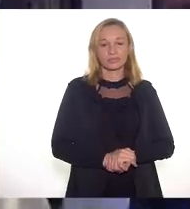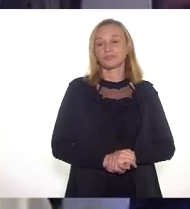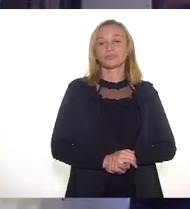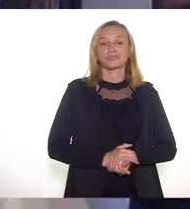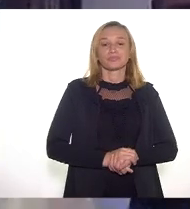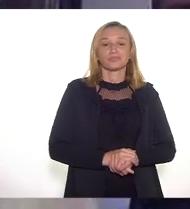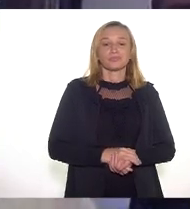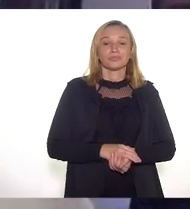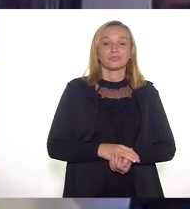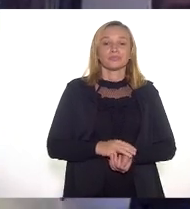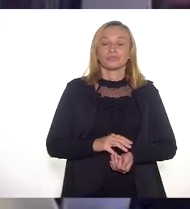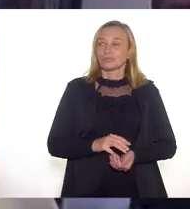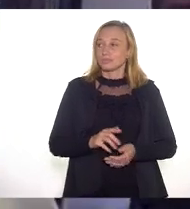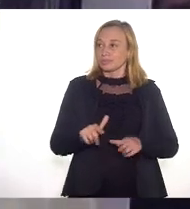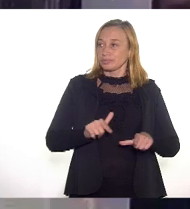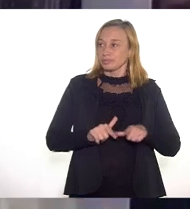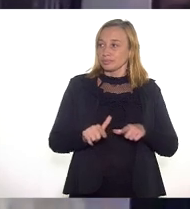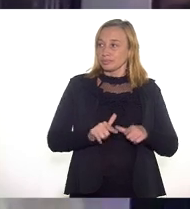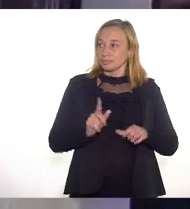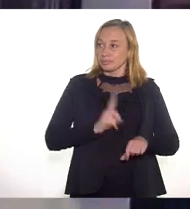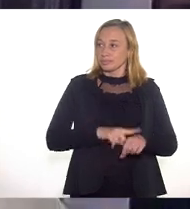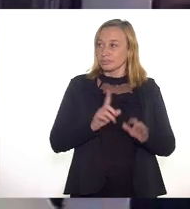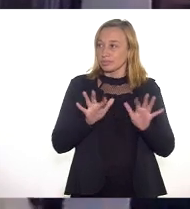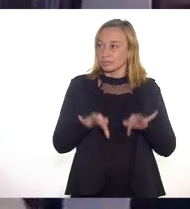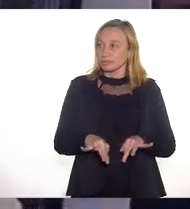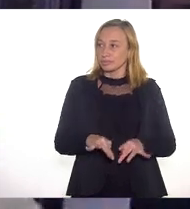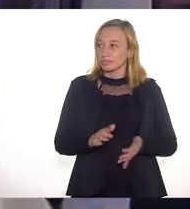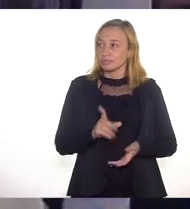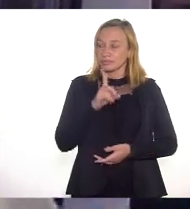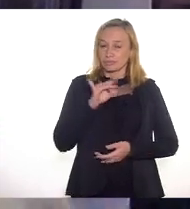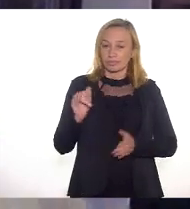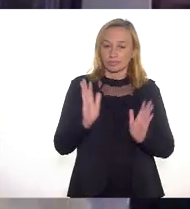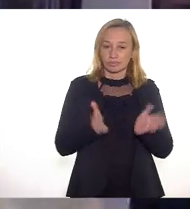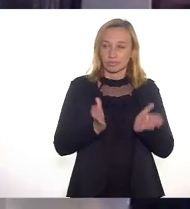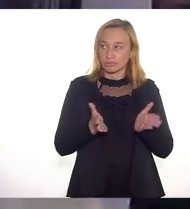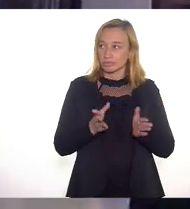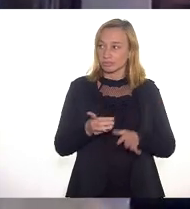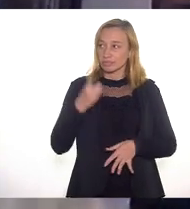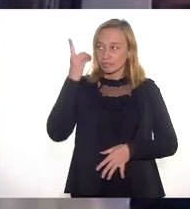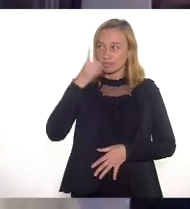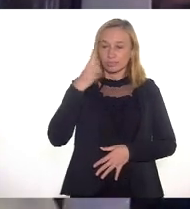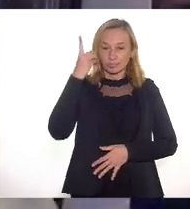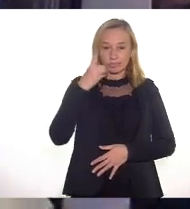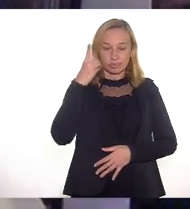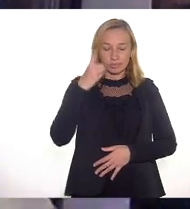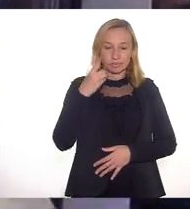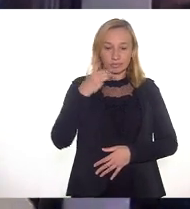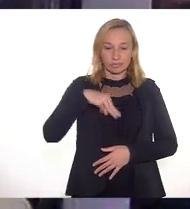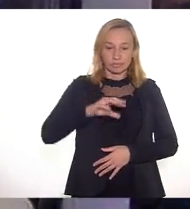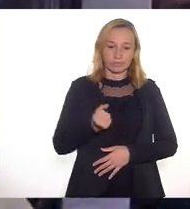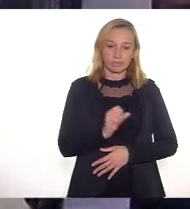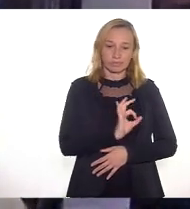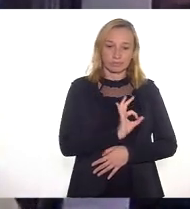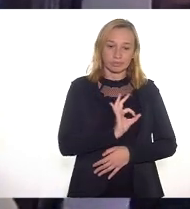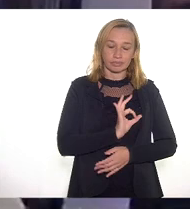Senhora Presidente dos Trabalhos deste expediente final da sessão do dia de hoje, nobre deputada Marta